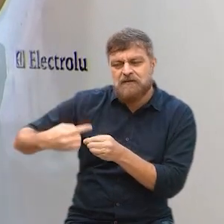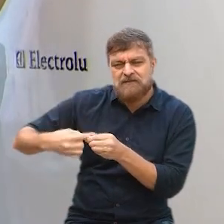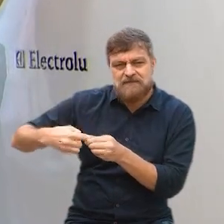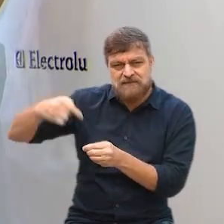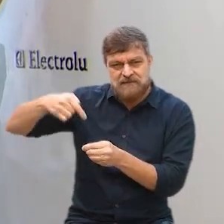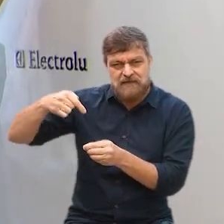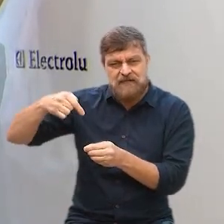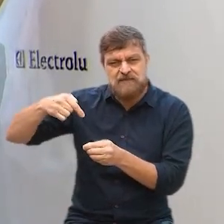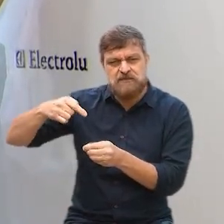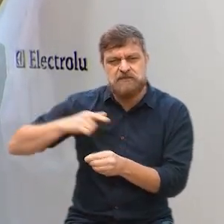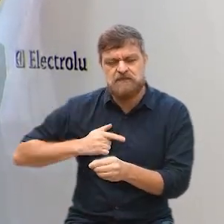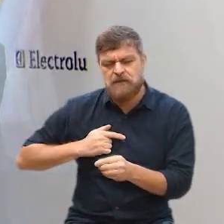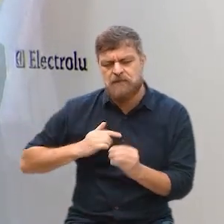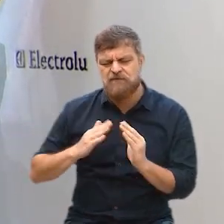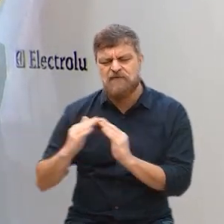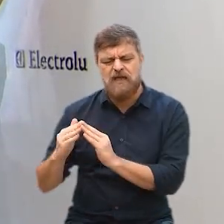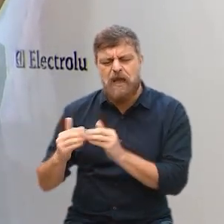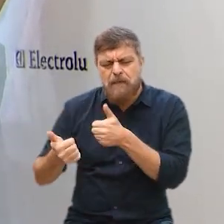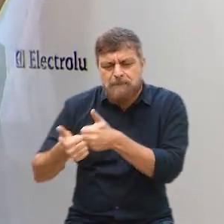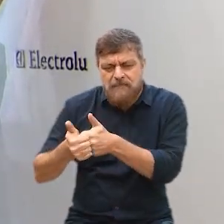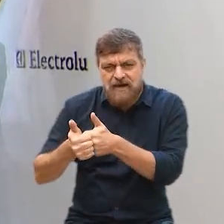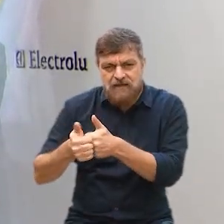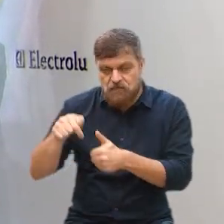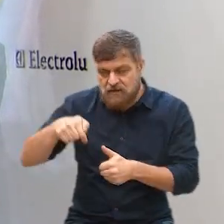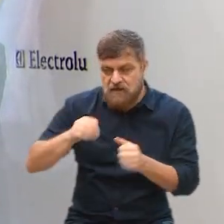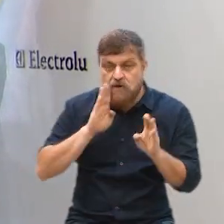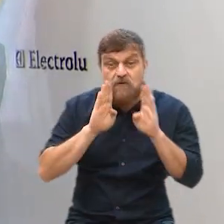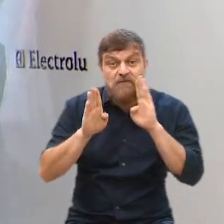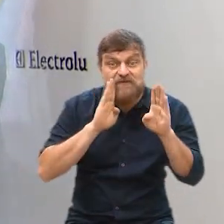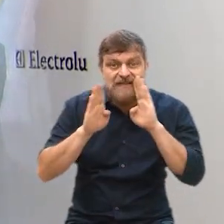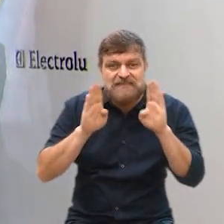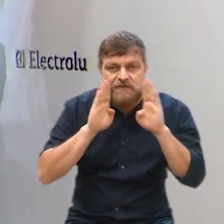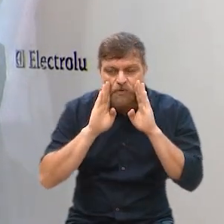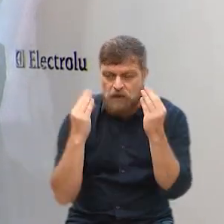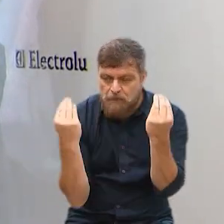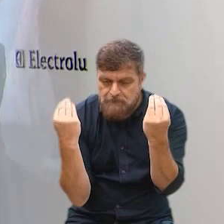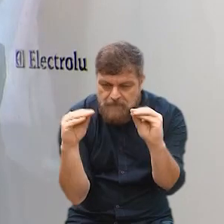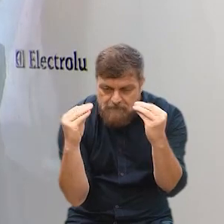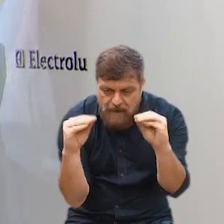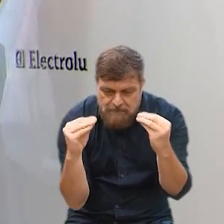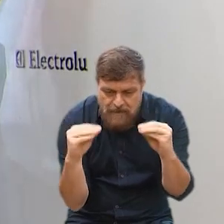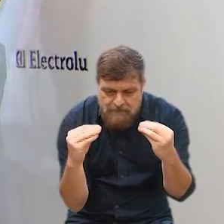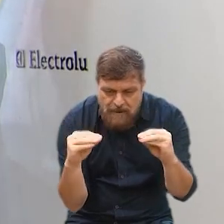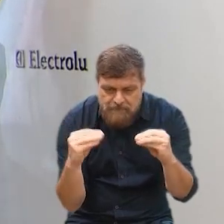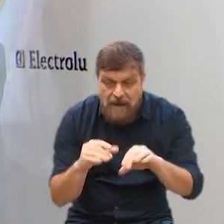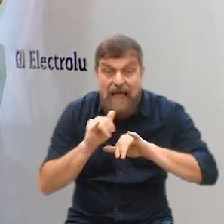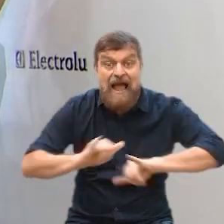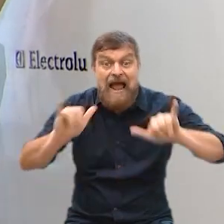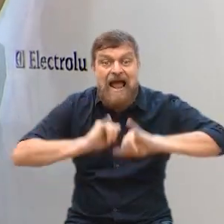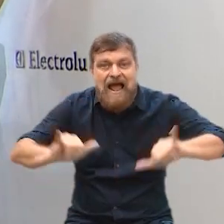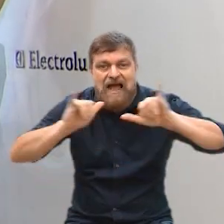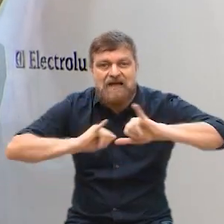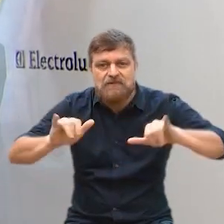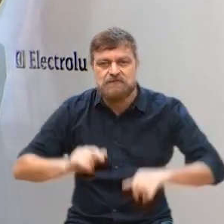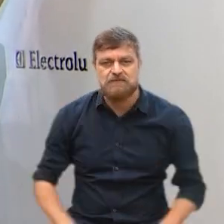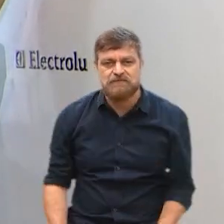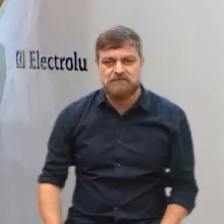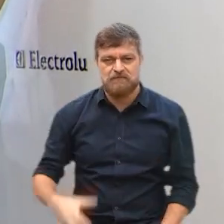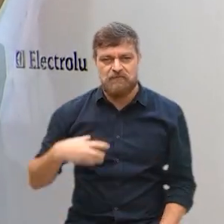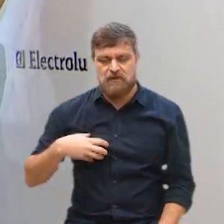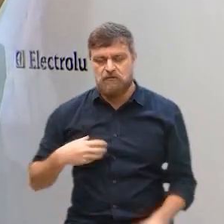boom maior foi numa cidade vizinha, que eu usei o Facebook para colocar anúncio, né? E aí eu